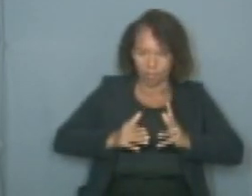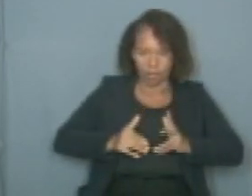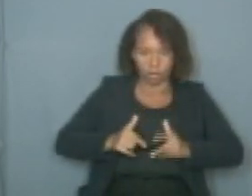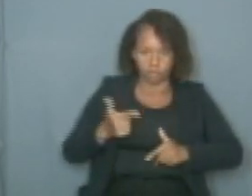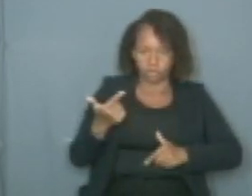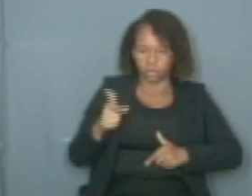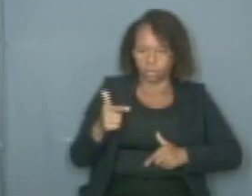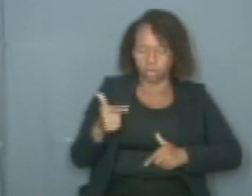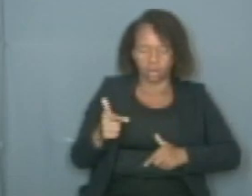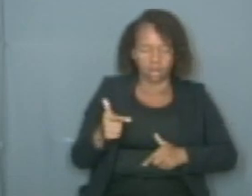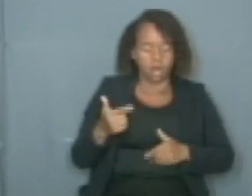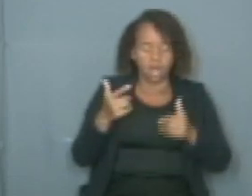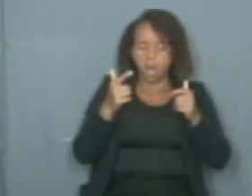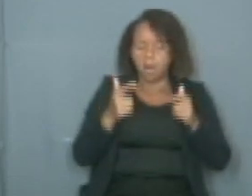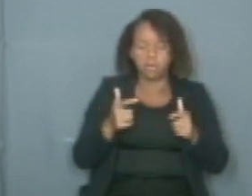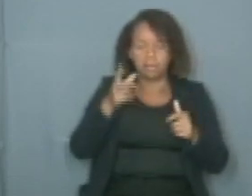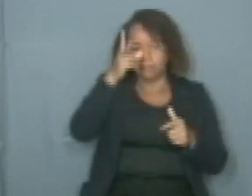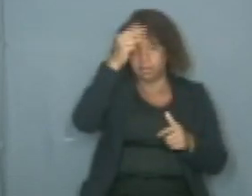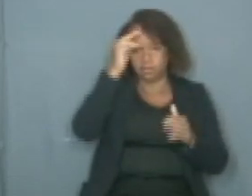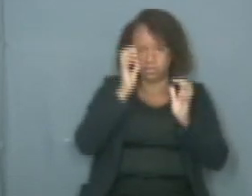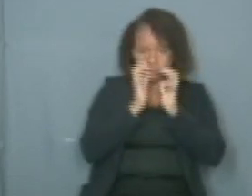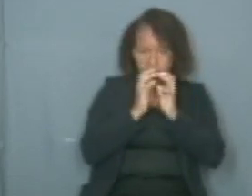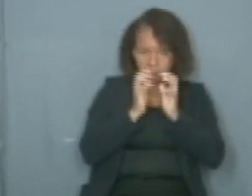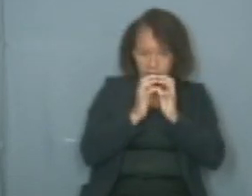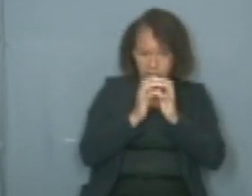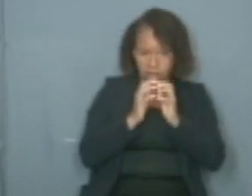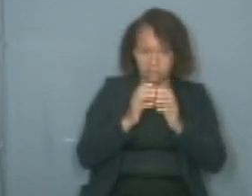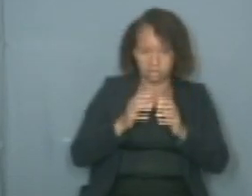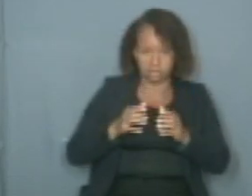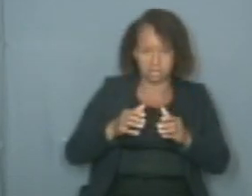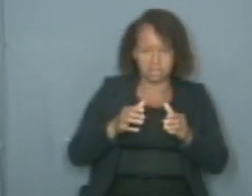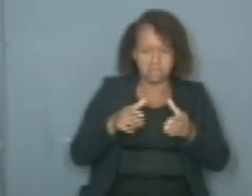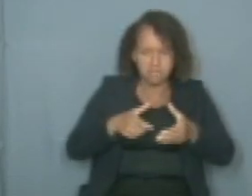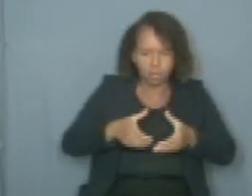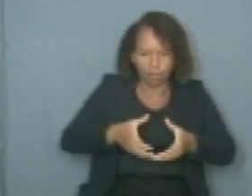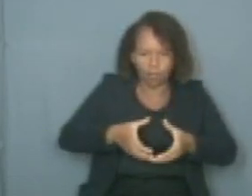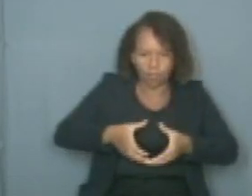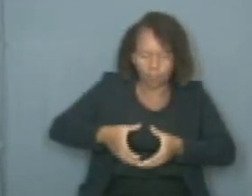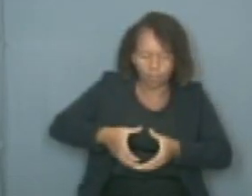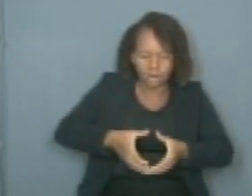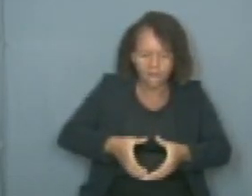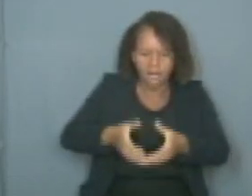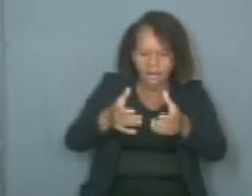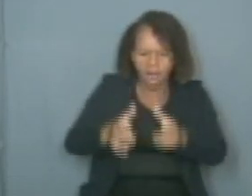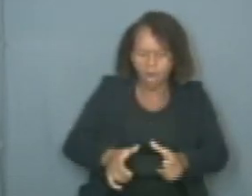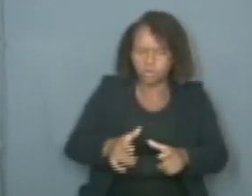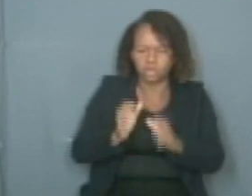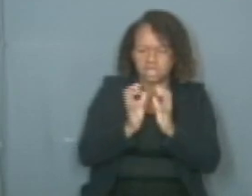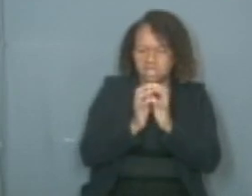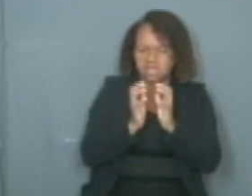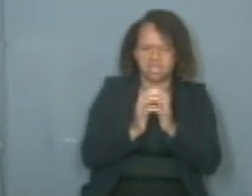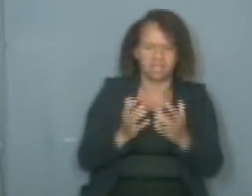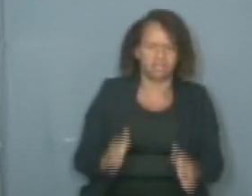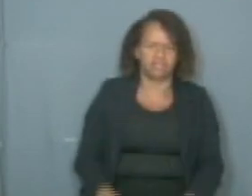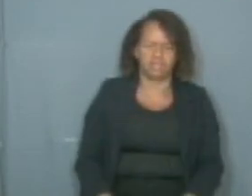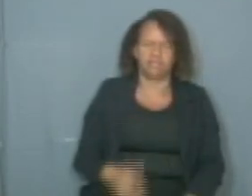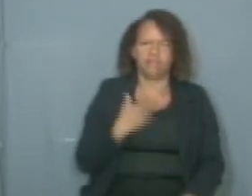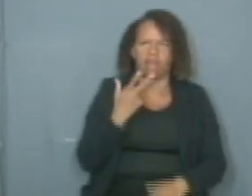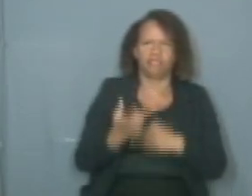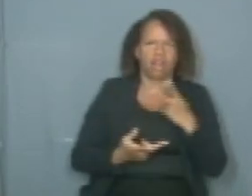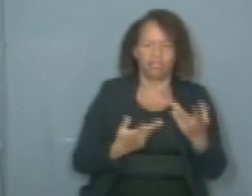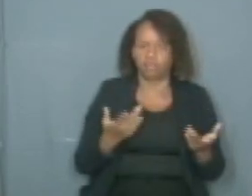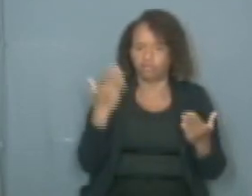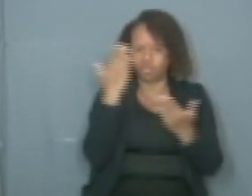saber aonde a Prefeitura do Recife colocou microdrenagem e fez serviço de microdrenagem no Recife, coisa que eles falam